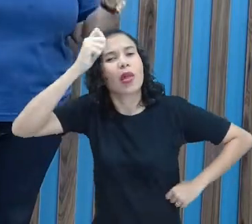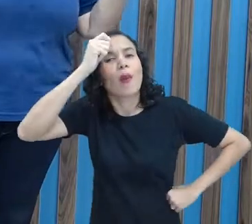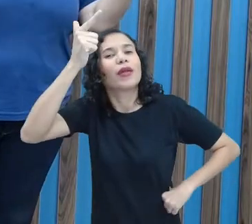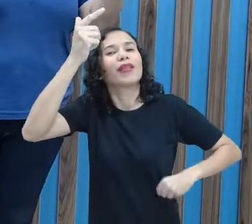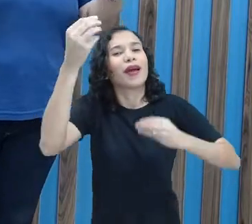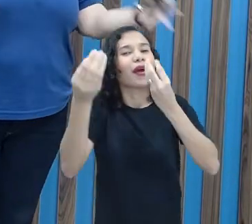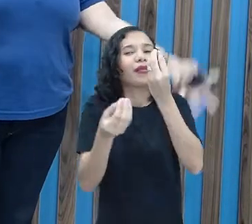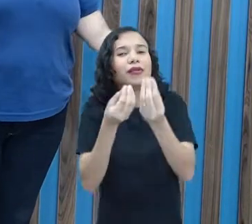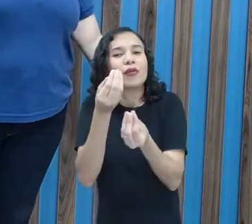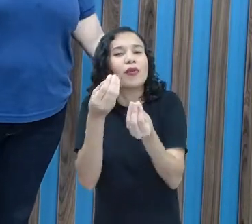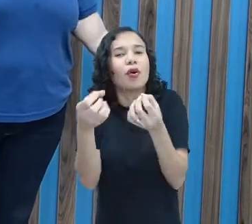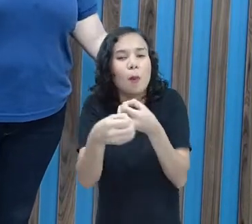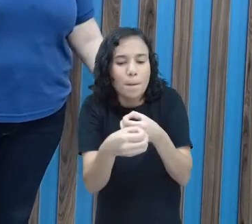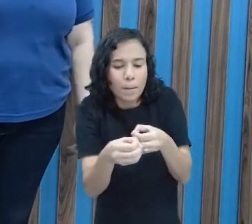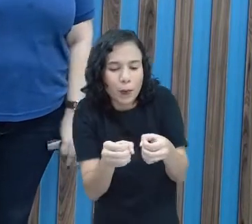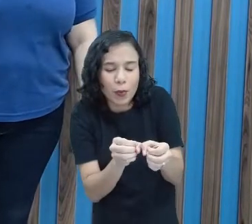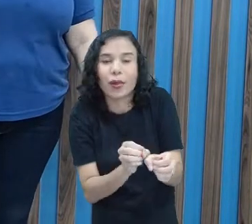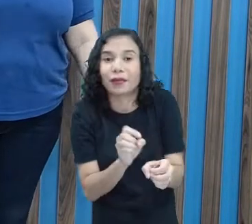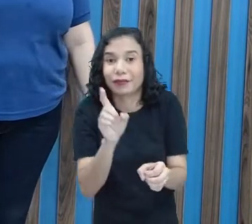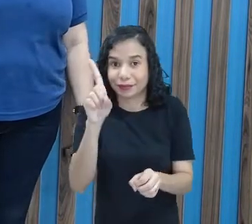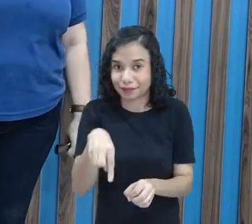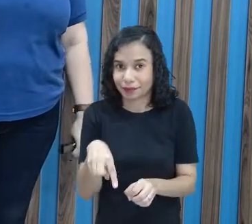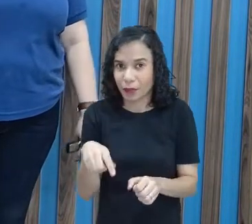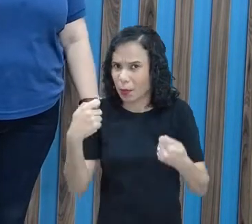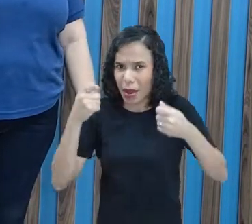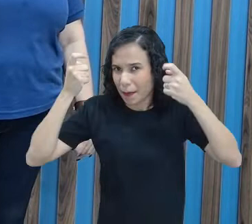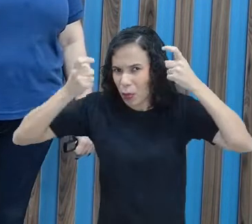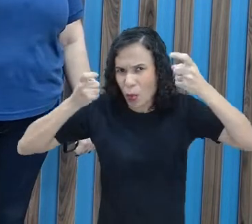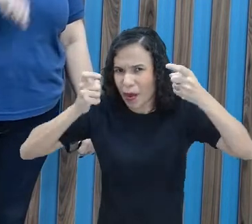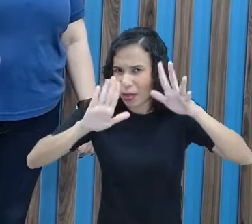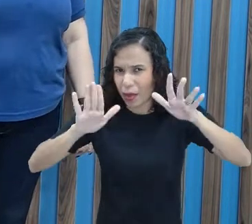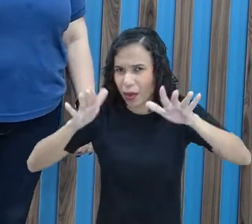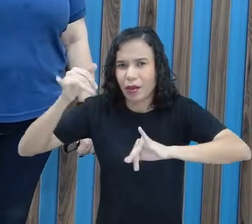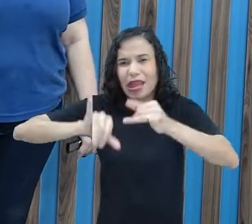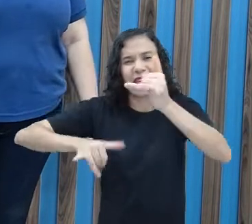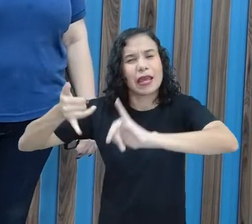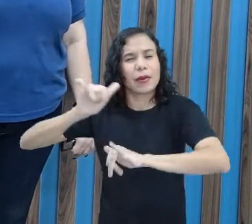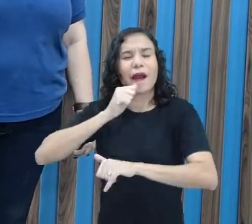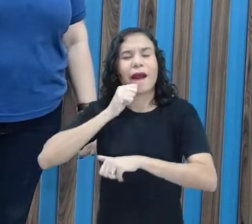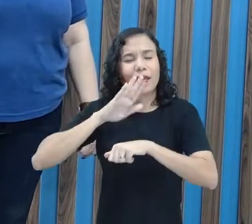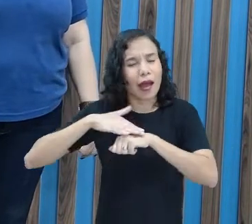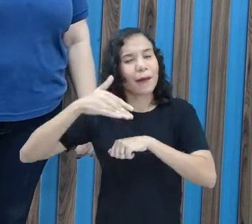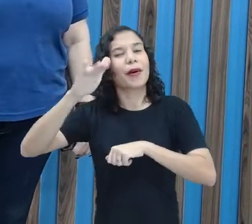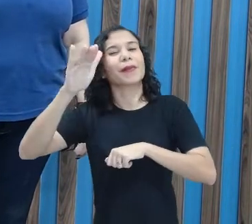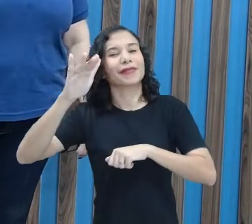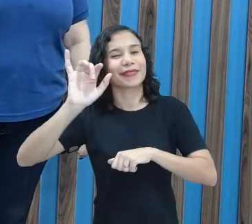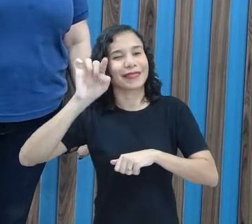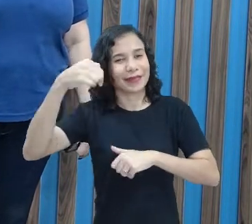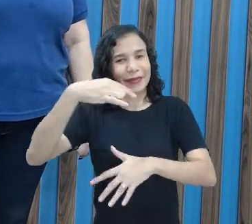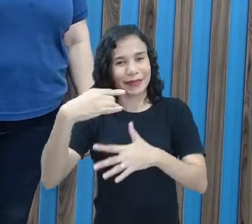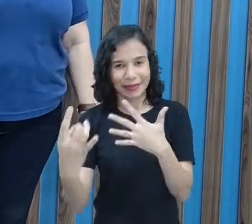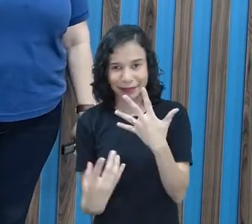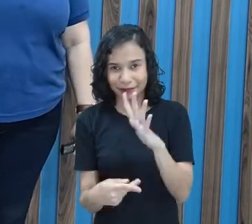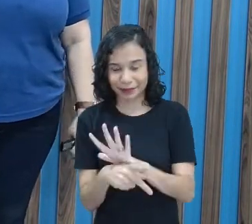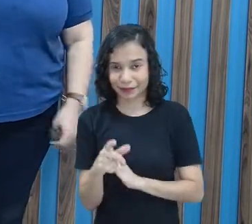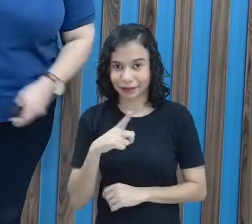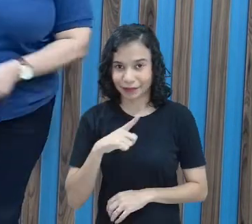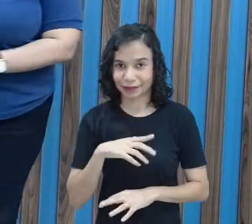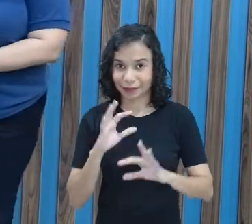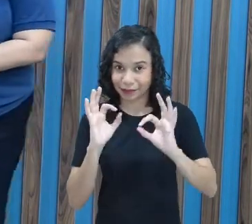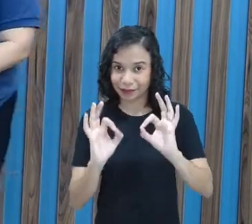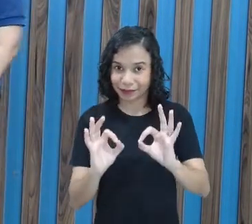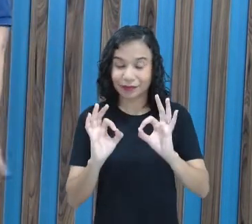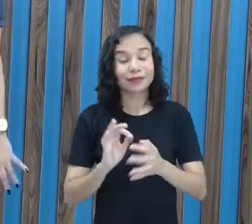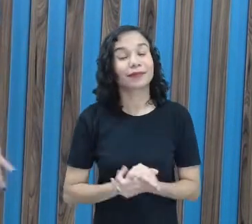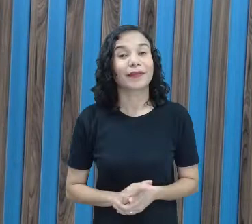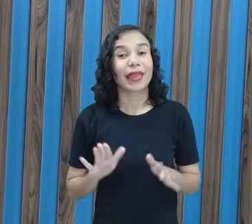de como é a molécula, né? Isso. Mas ninguém se desespera, porque em química vocês vão ver isso. Né? Mais detalhadamente. Exatamente. Então,